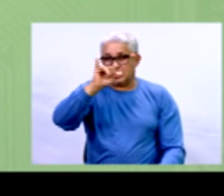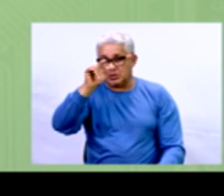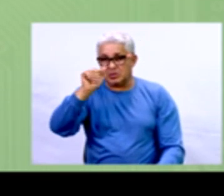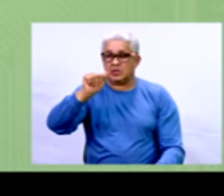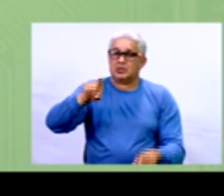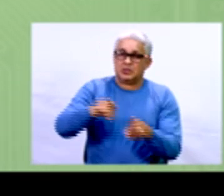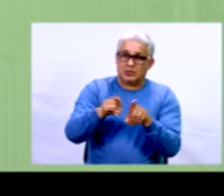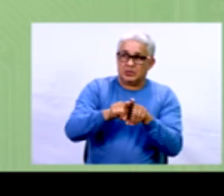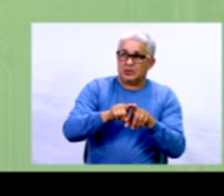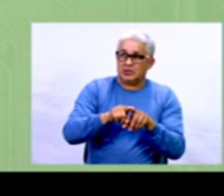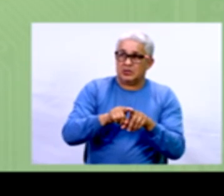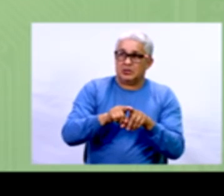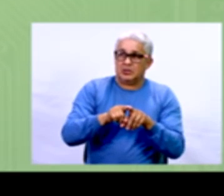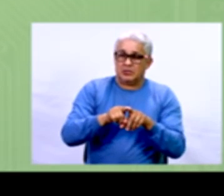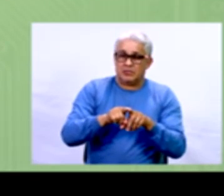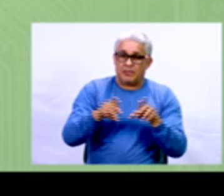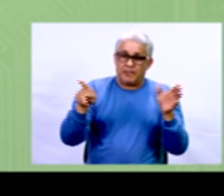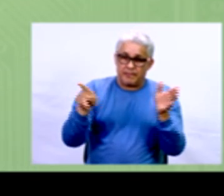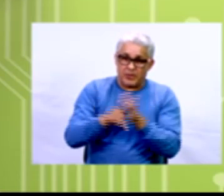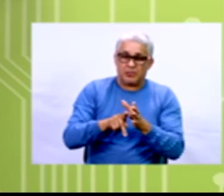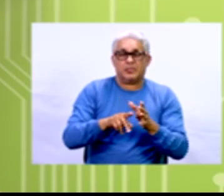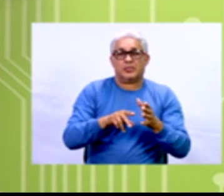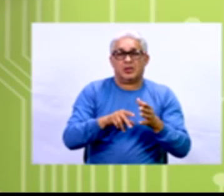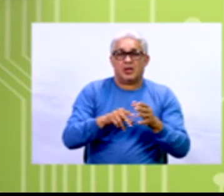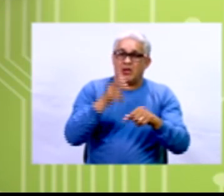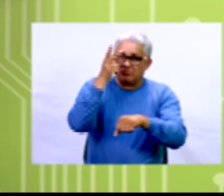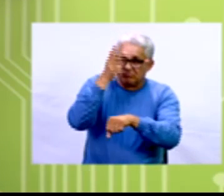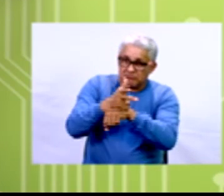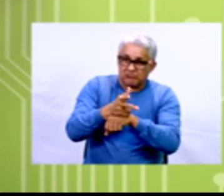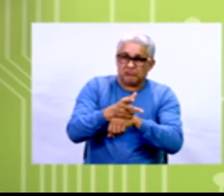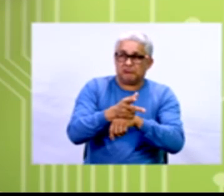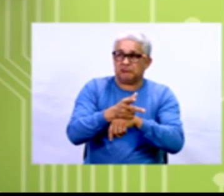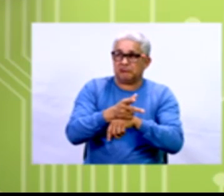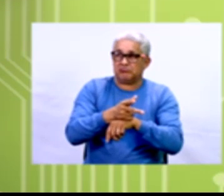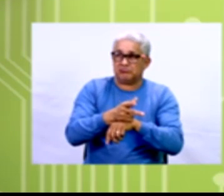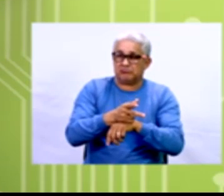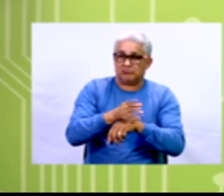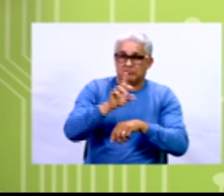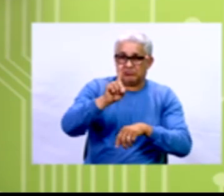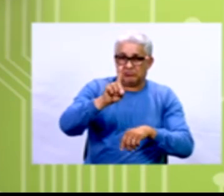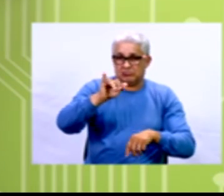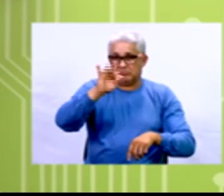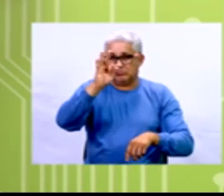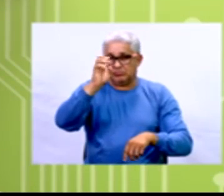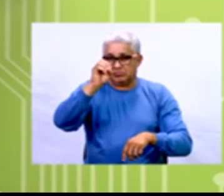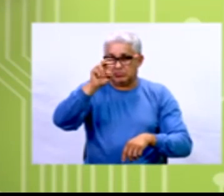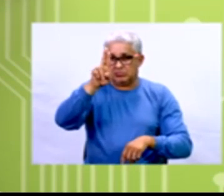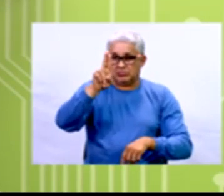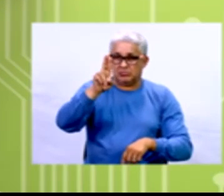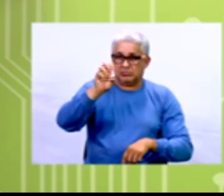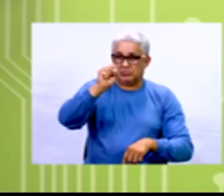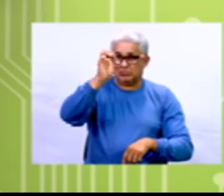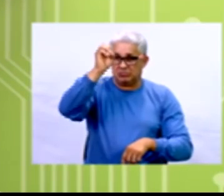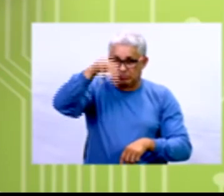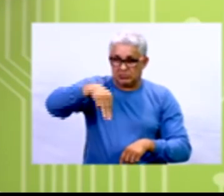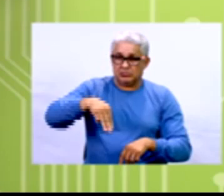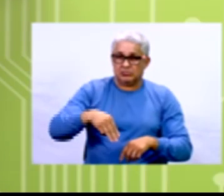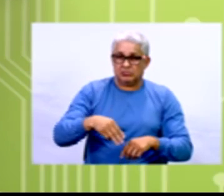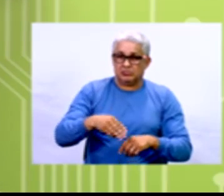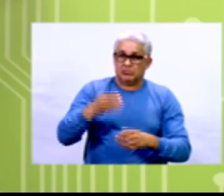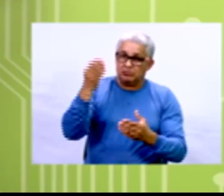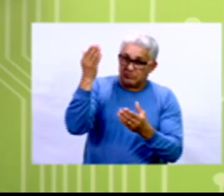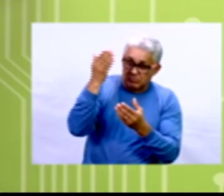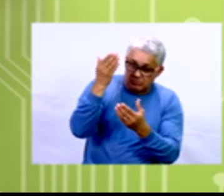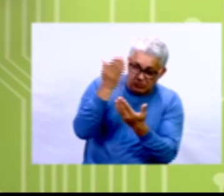em mídia eletrônica. Então, o editor de som, ele vai trabalhar com os arquivos de áudio,